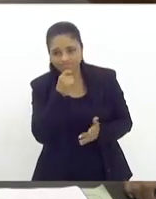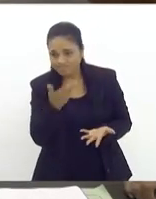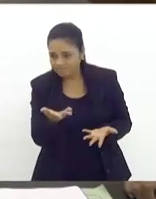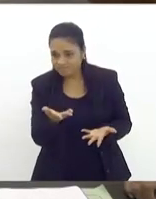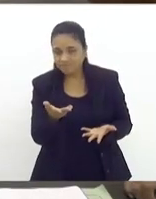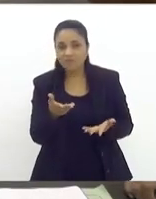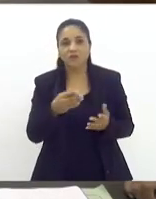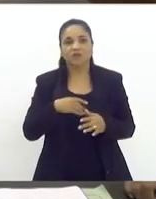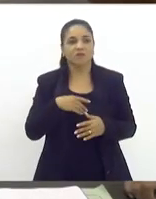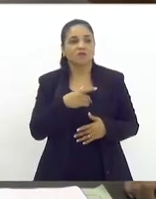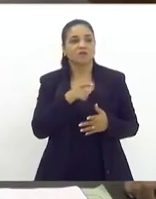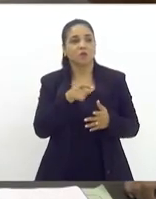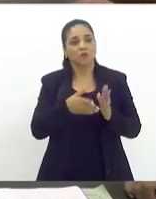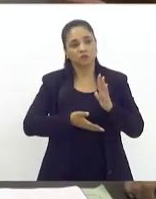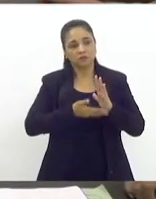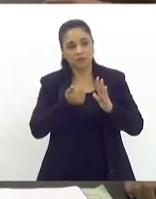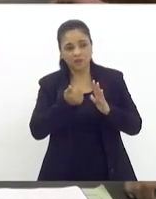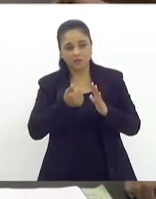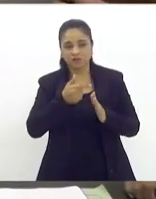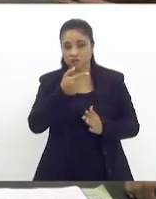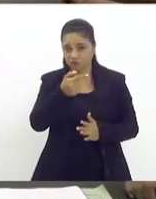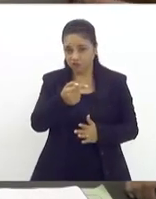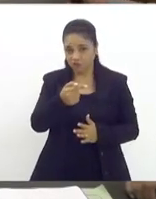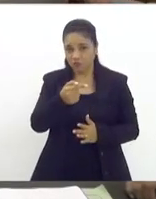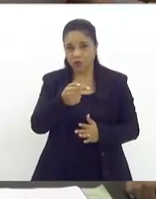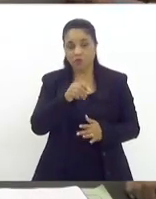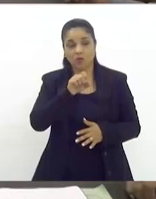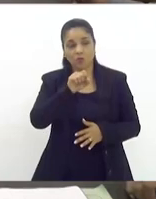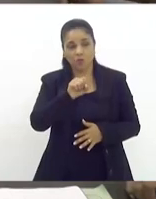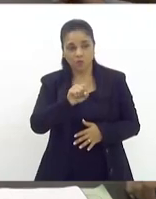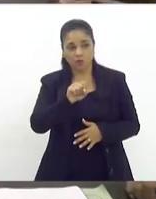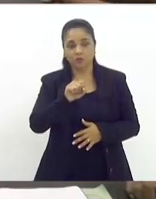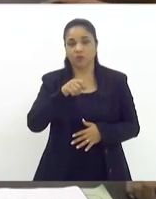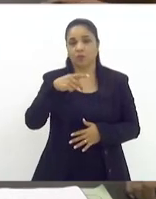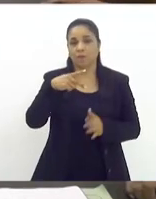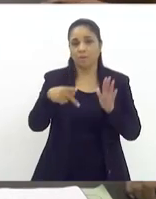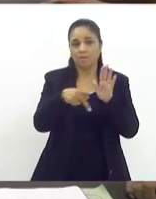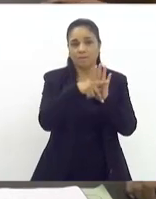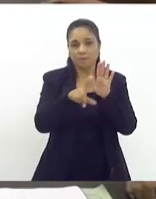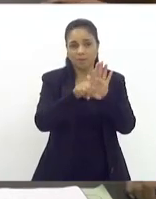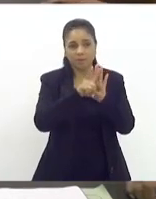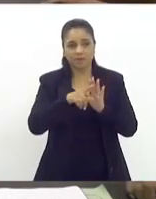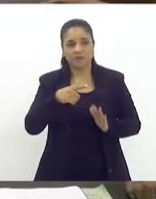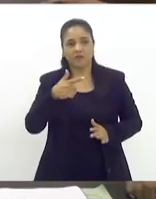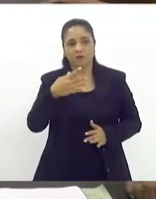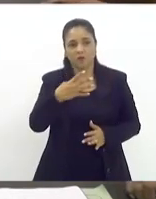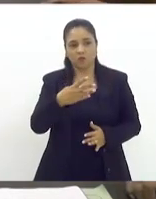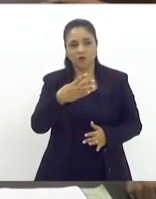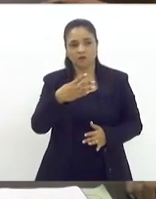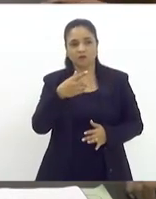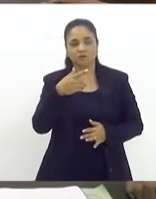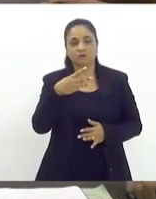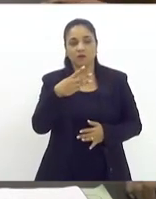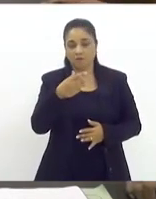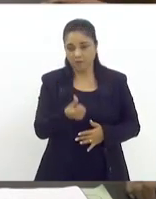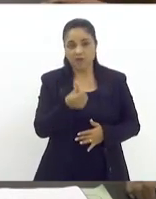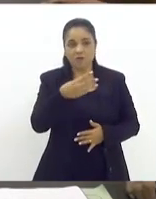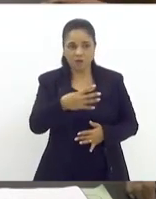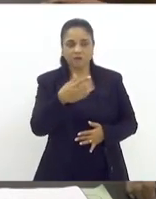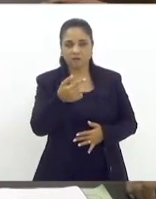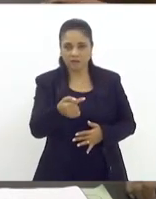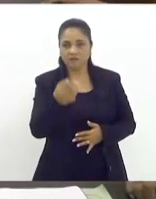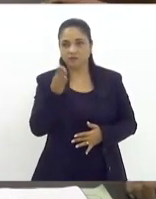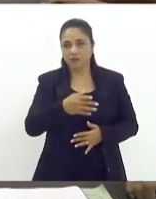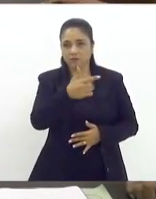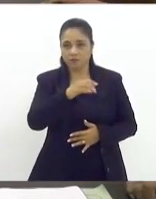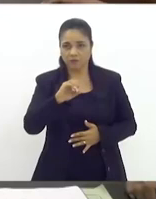da pauta, o 7 está retirado. O item 8 trata-se do PL 64723, de autoria do deputado Brazão, que cria